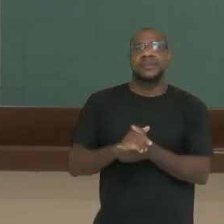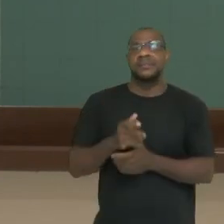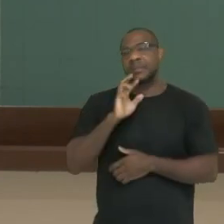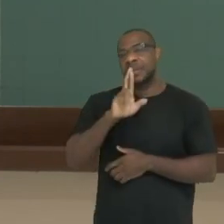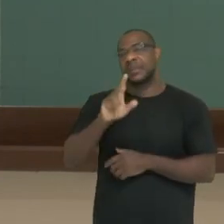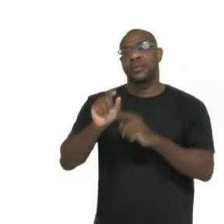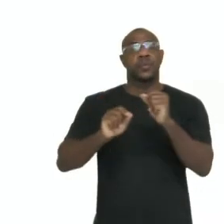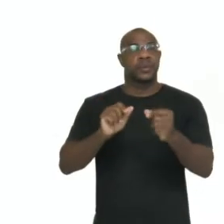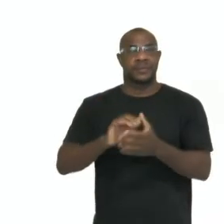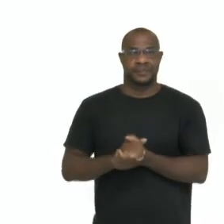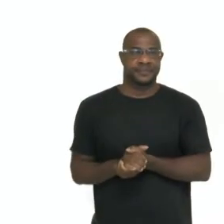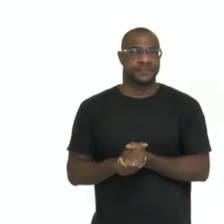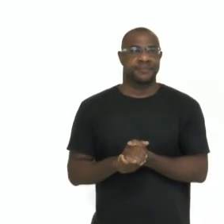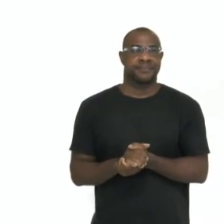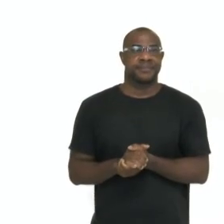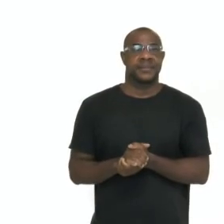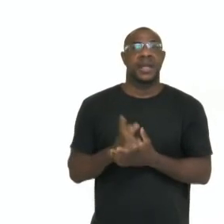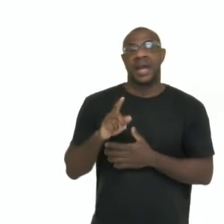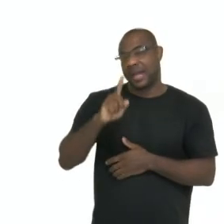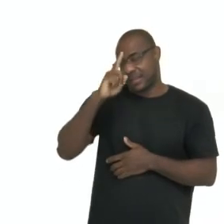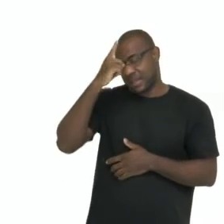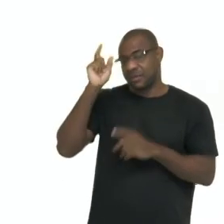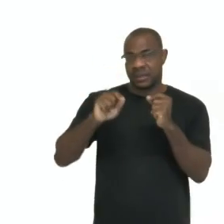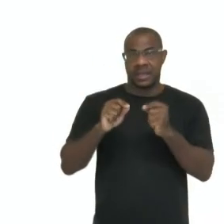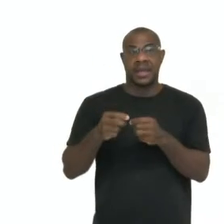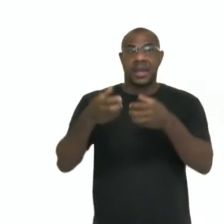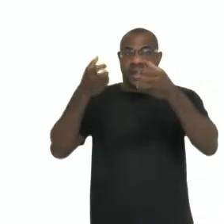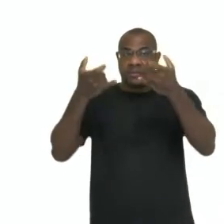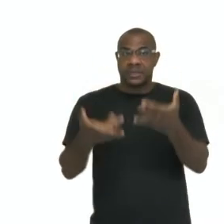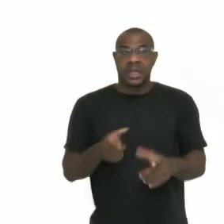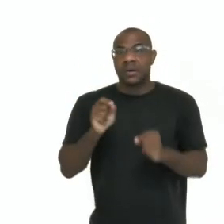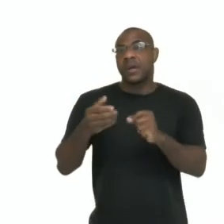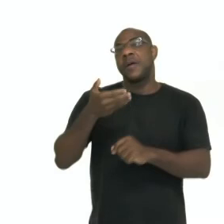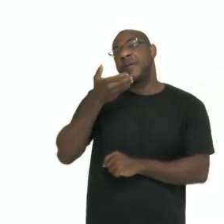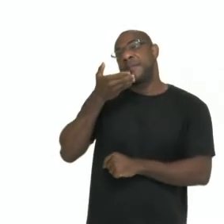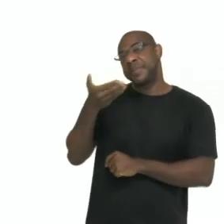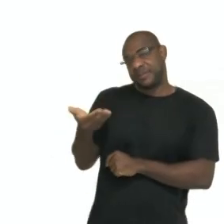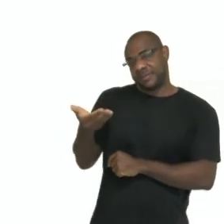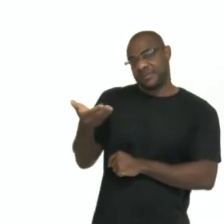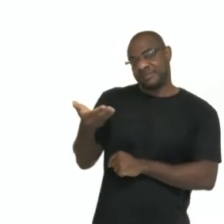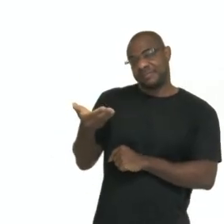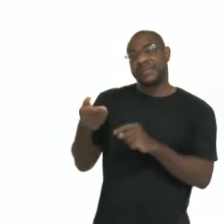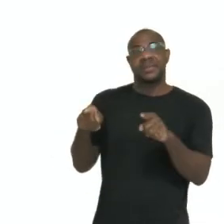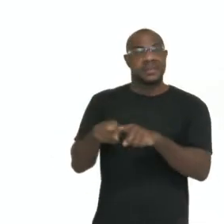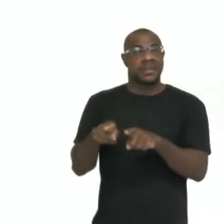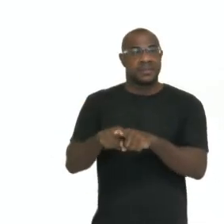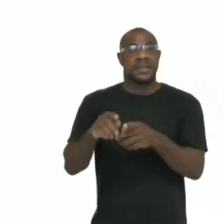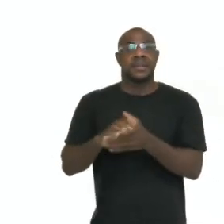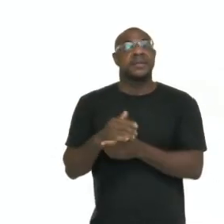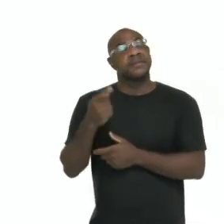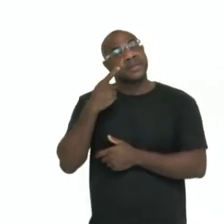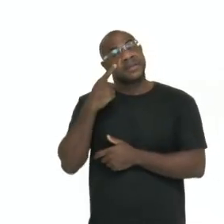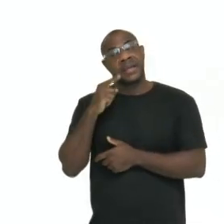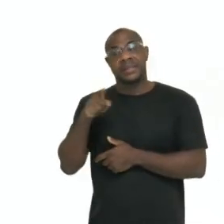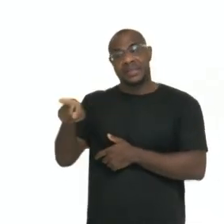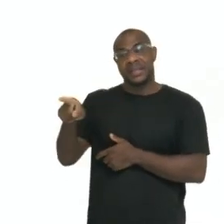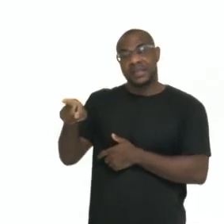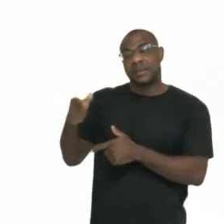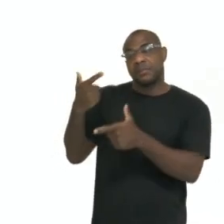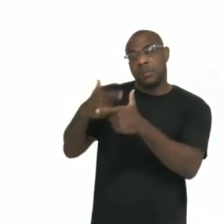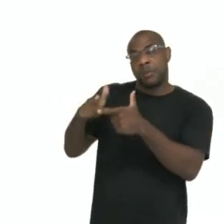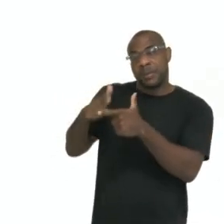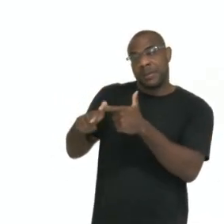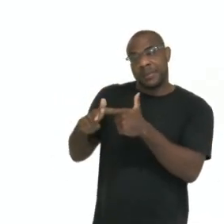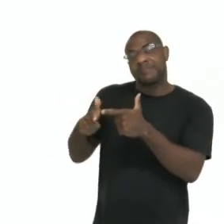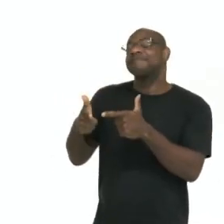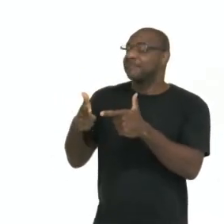responder, certo? Então, a ideia seria justificar o pedido e convencer o destinatário de que o problema é importante